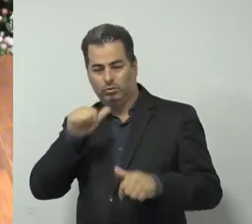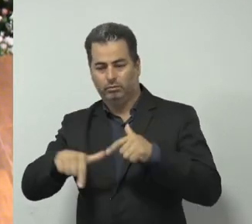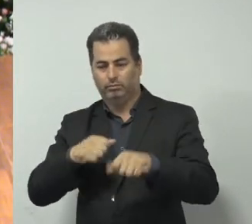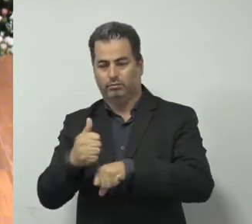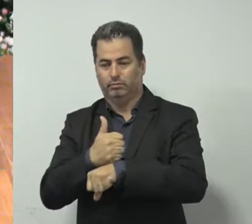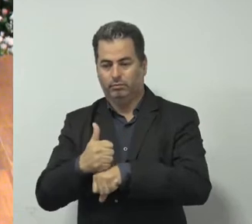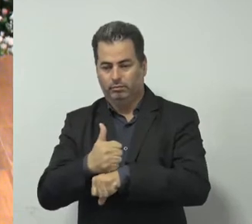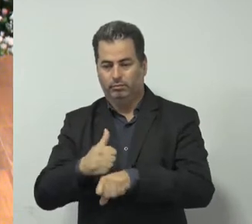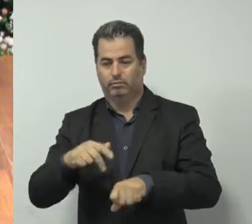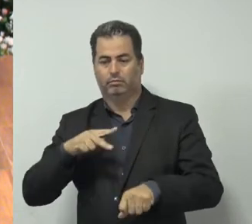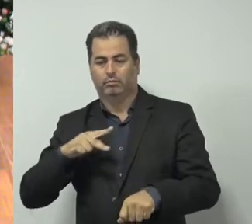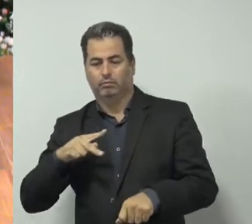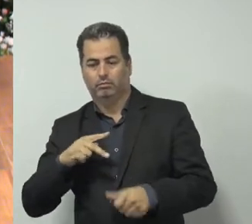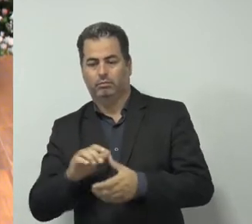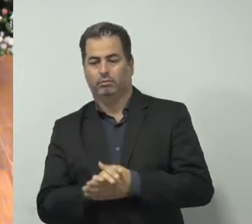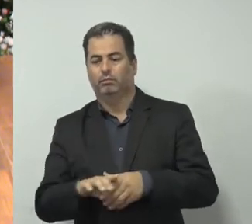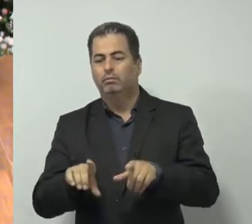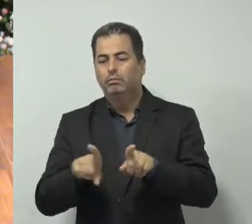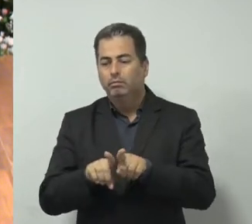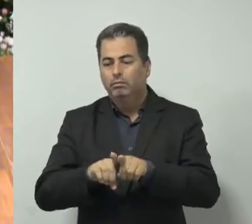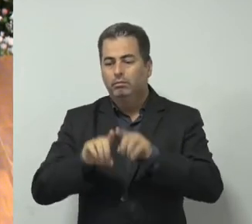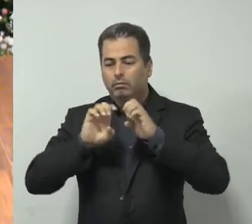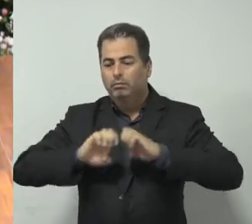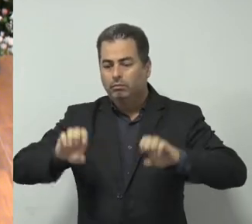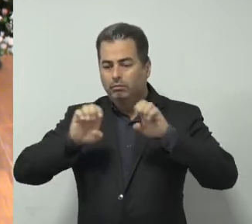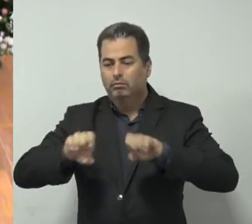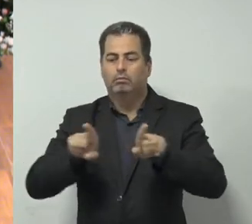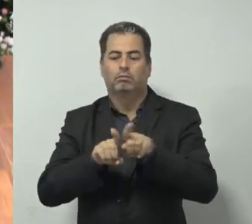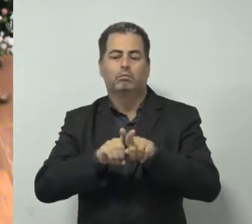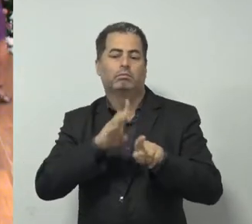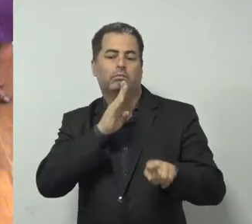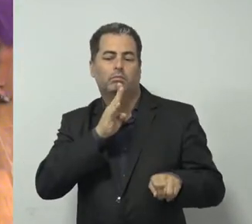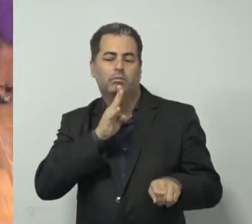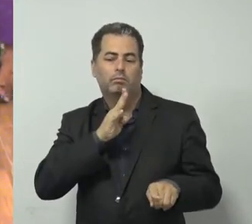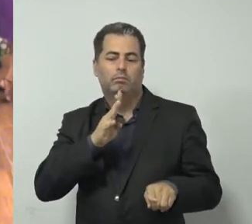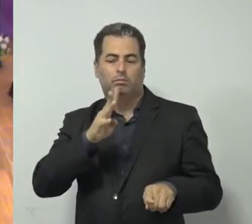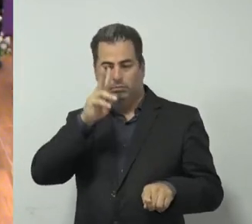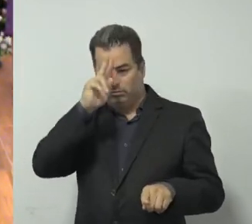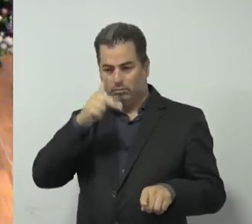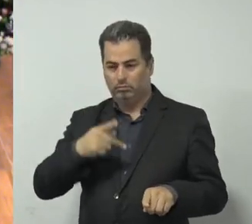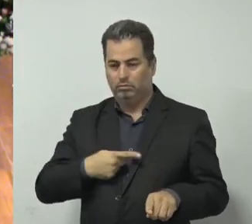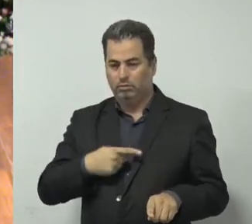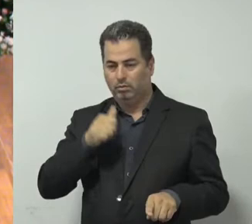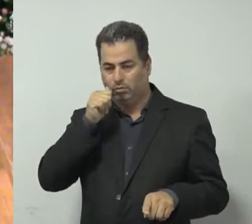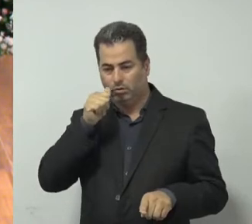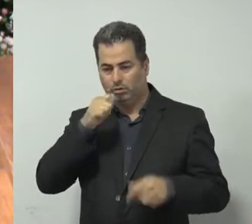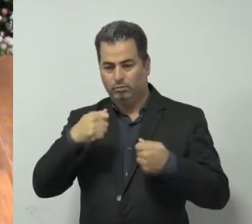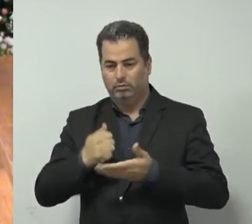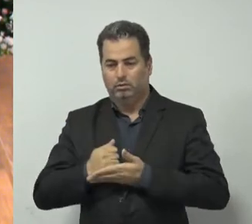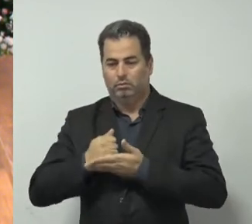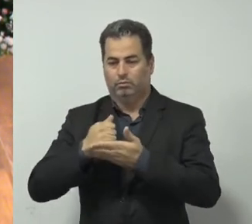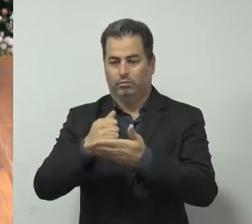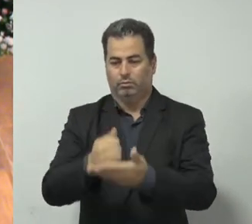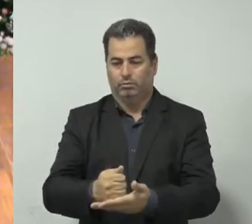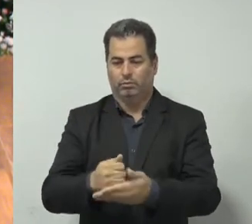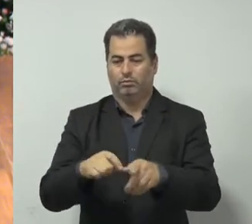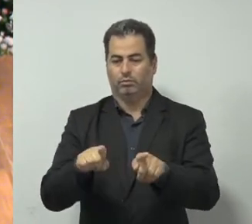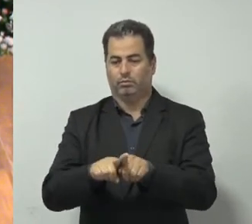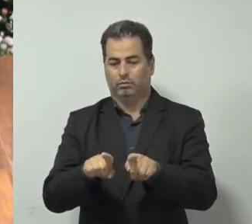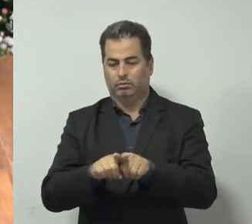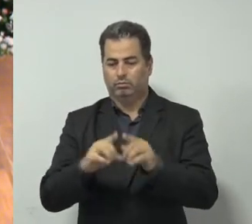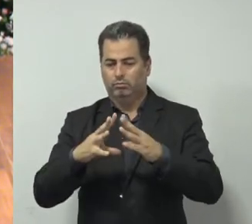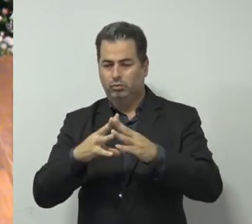pessoal, levando também o evangelho e autoconhecimento a mulheres que precisam de apoio, superação e cura de